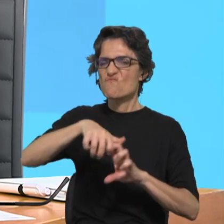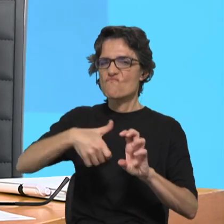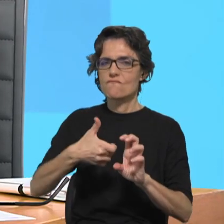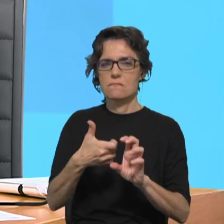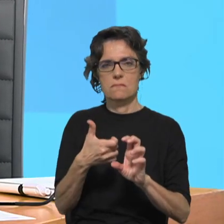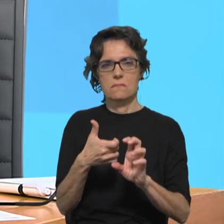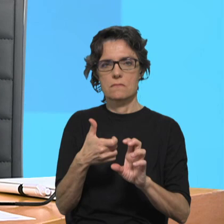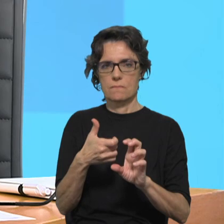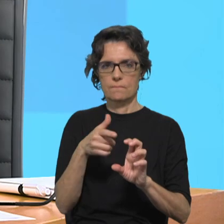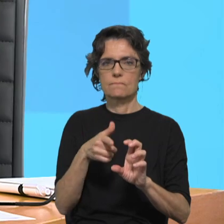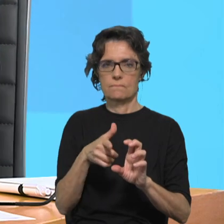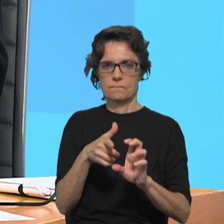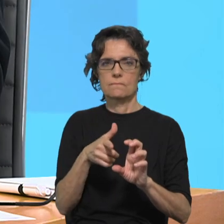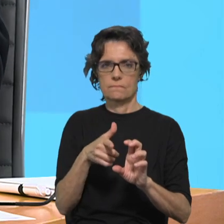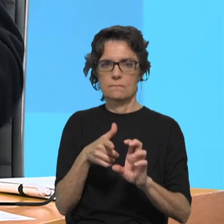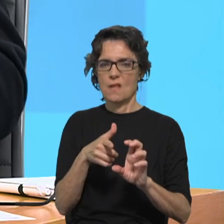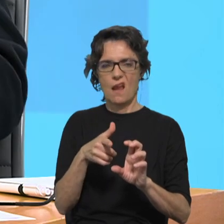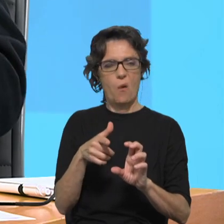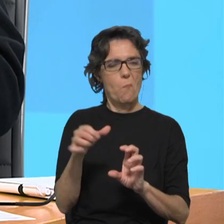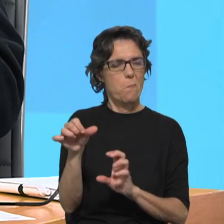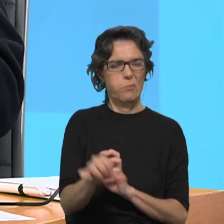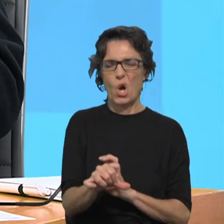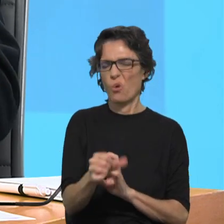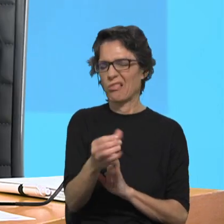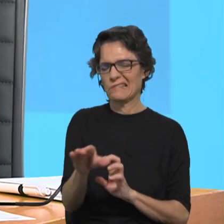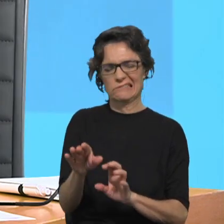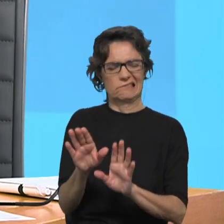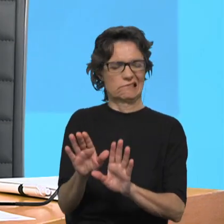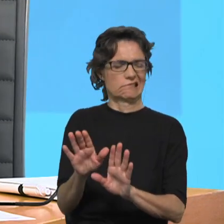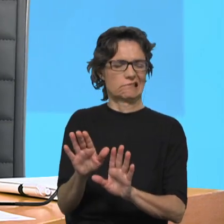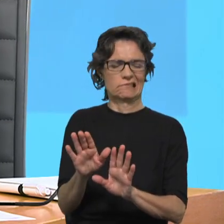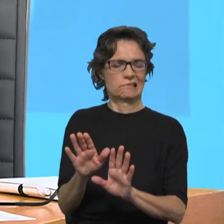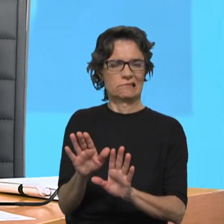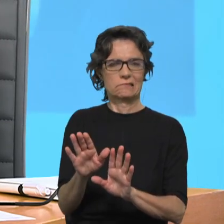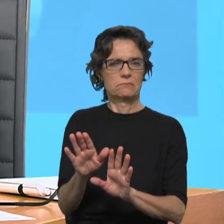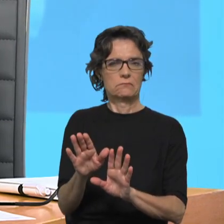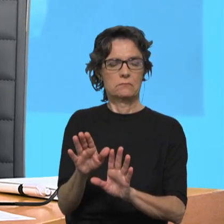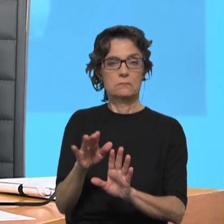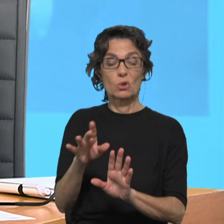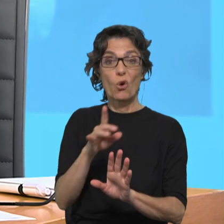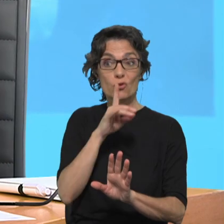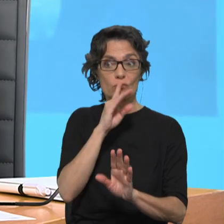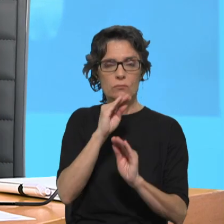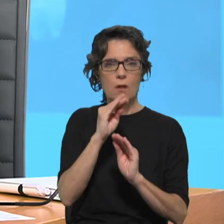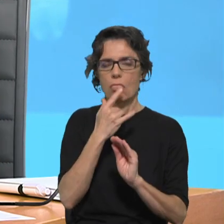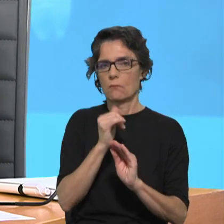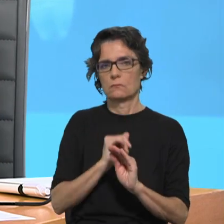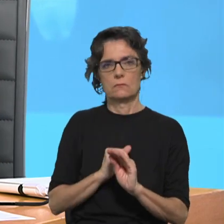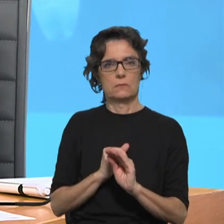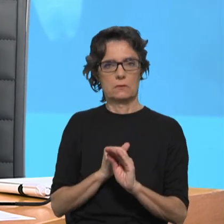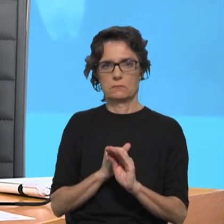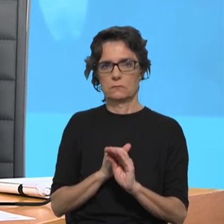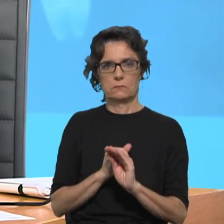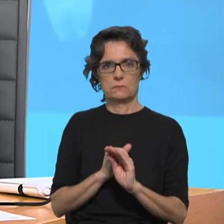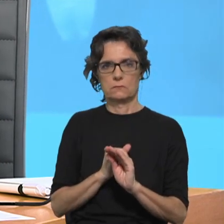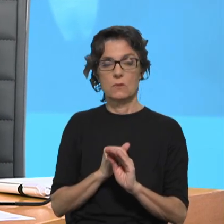o crime pior que pode acontecer a uma criança. Ninguém pode silenciar. O Instituto,